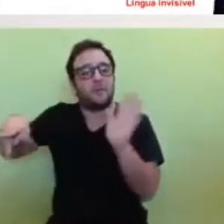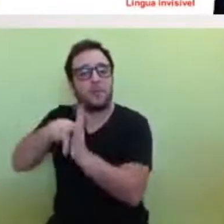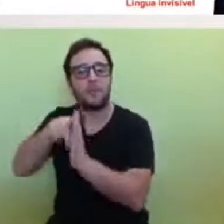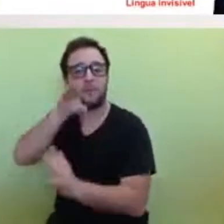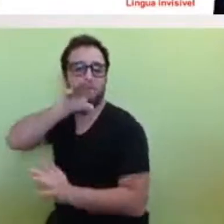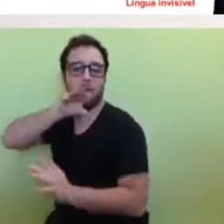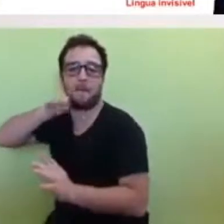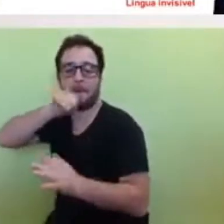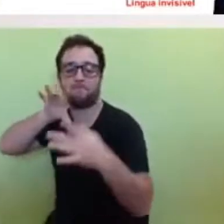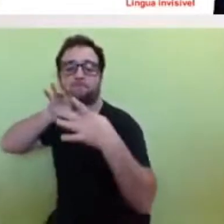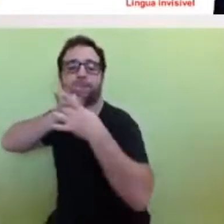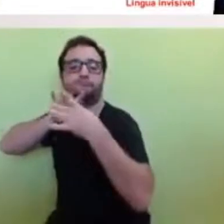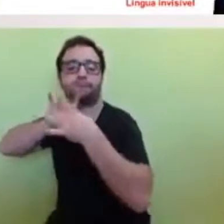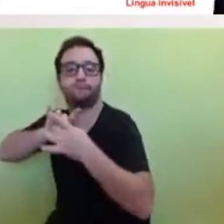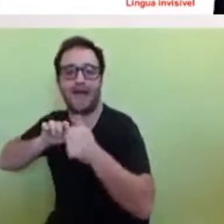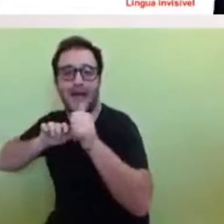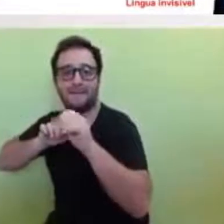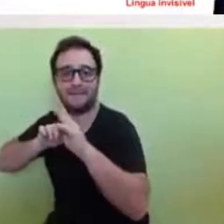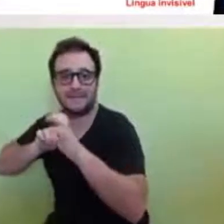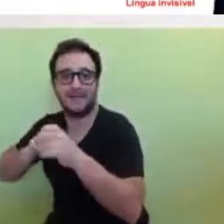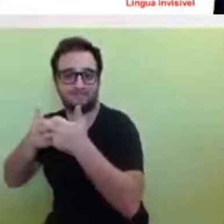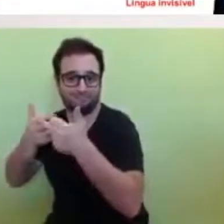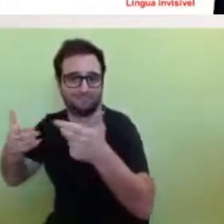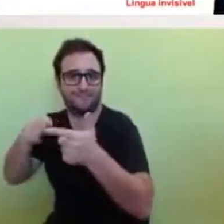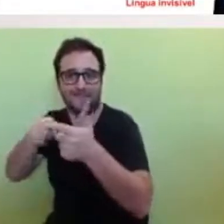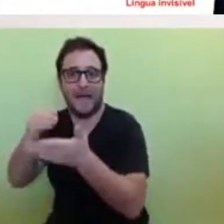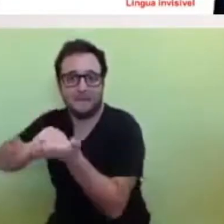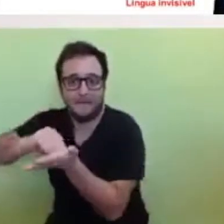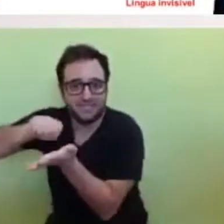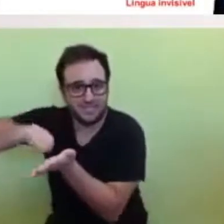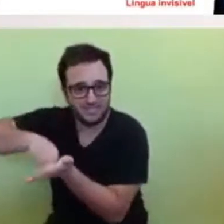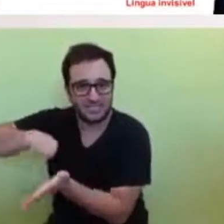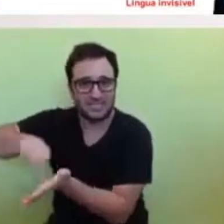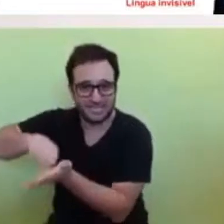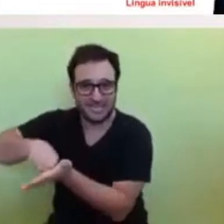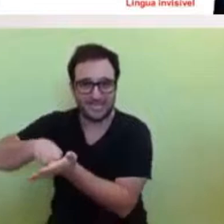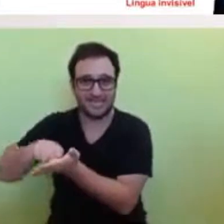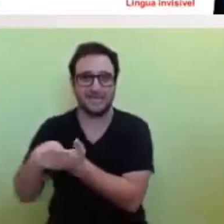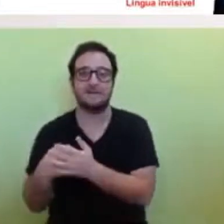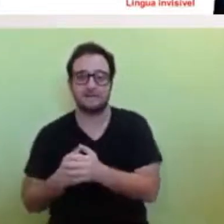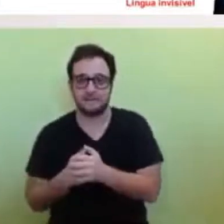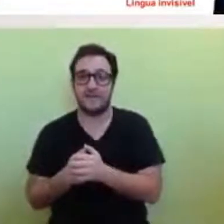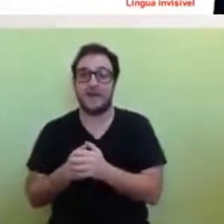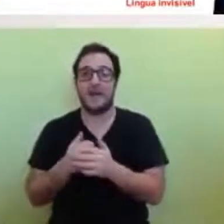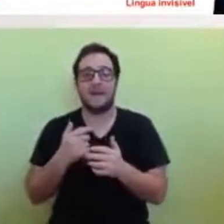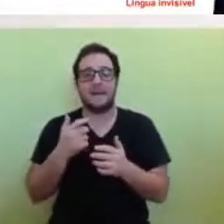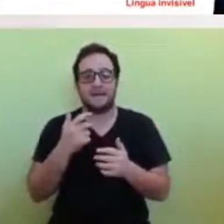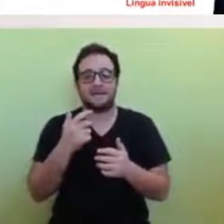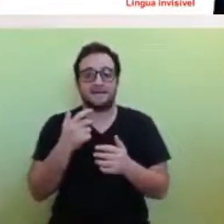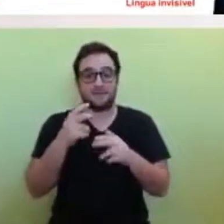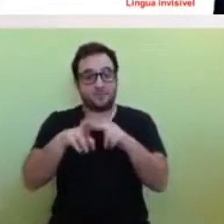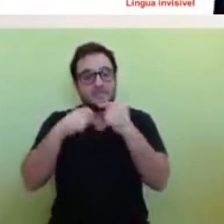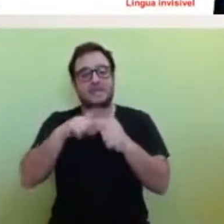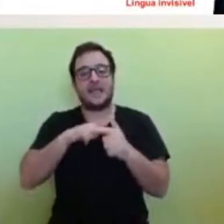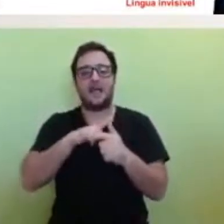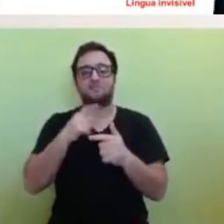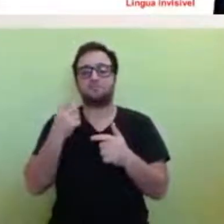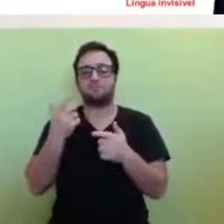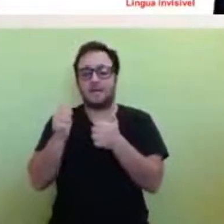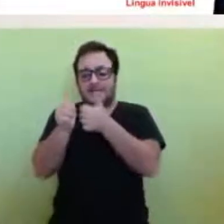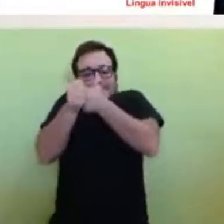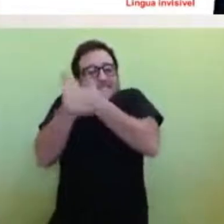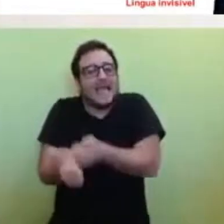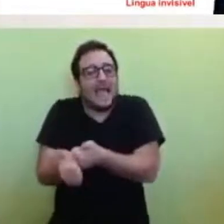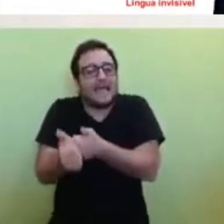ser, a forma de escrever pode ser baseada no alfabeto, mas ela também pode ser baseada em ideogramas, por exemplo.